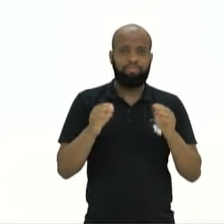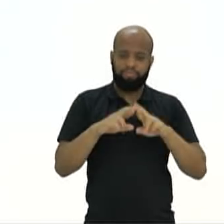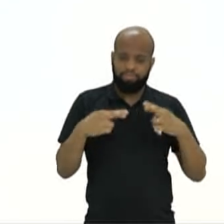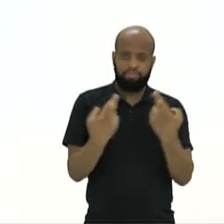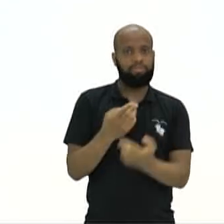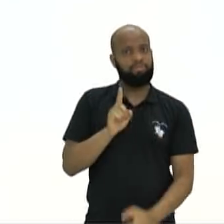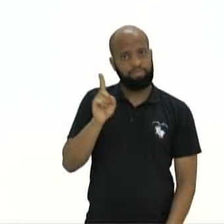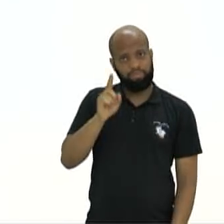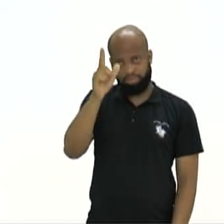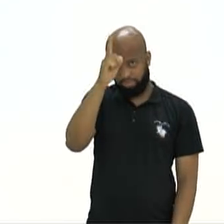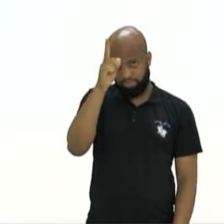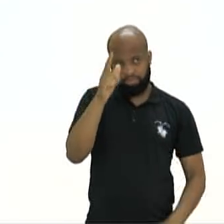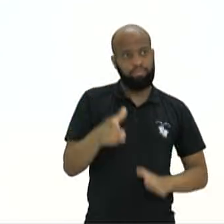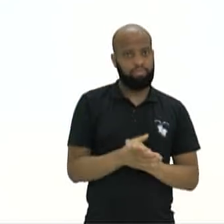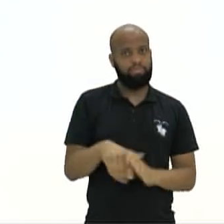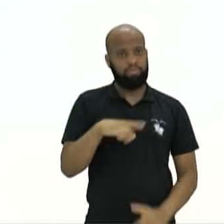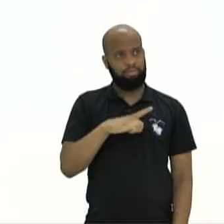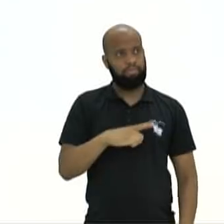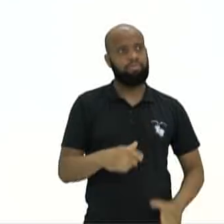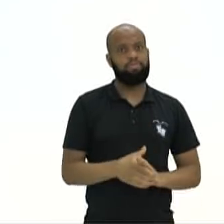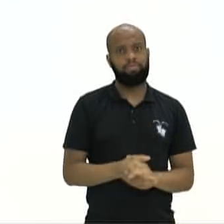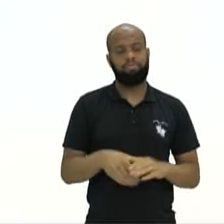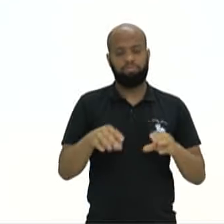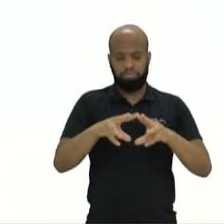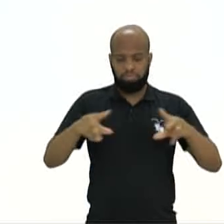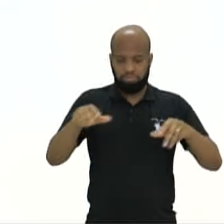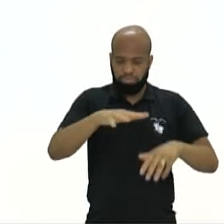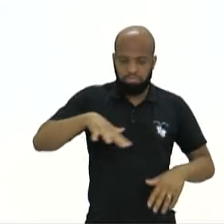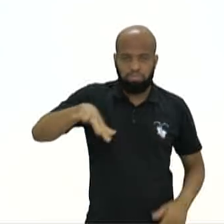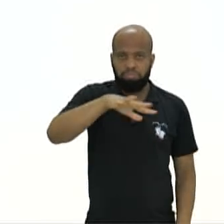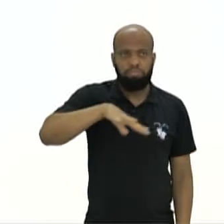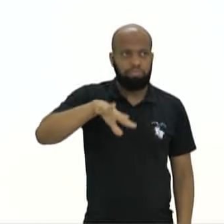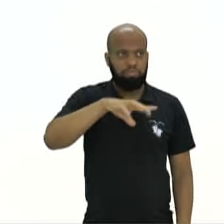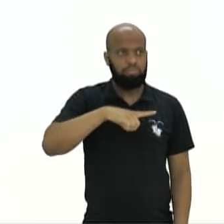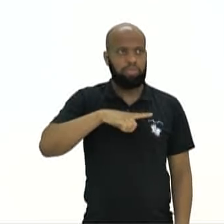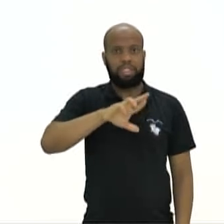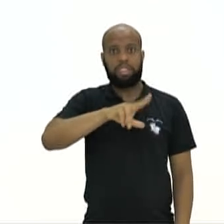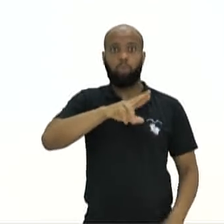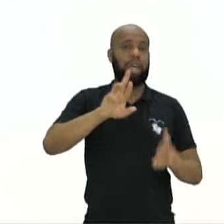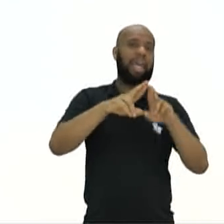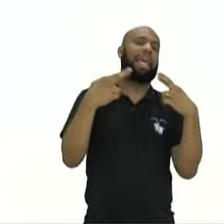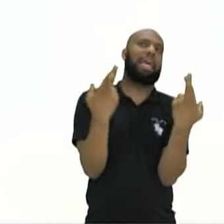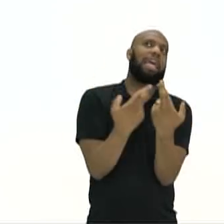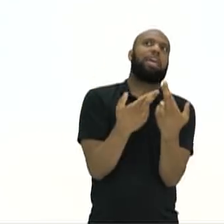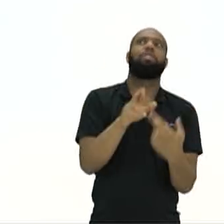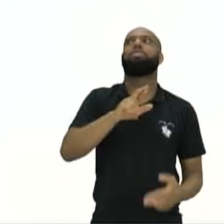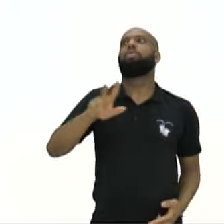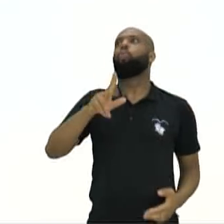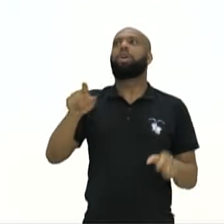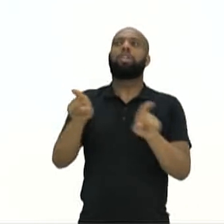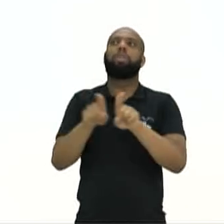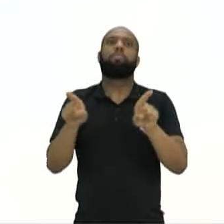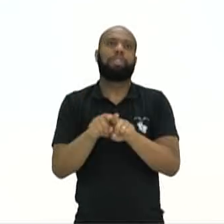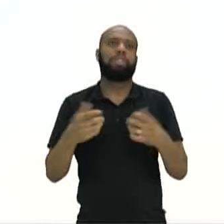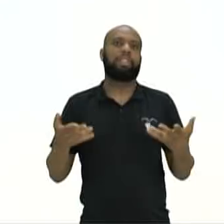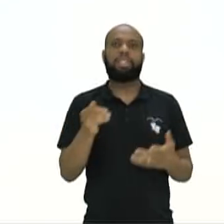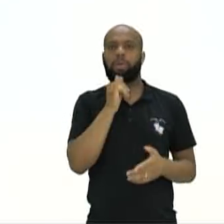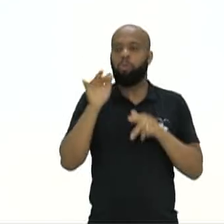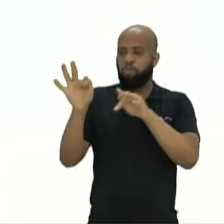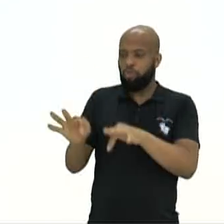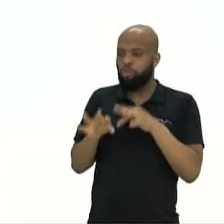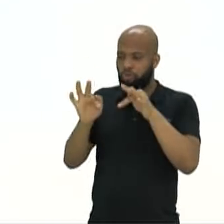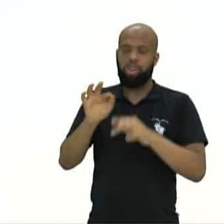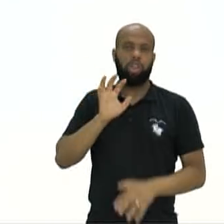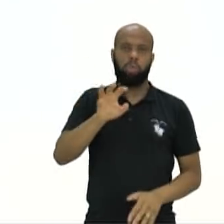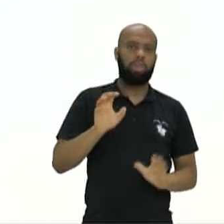da região, né? Ele ganhou um território, sabe, um principado, não é nem um reino e nem um feudo, não é nada